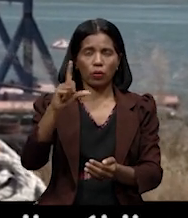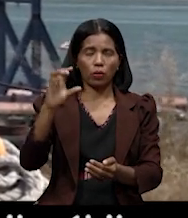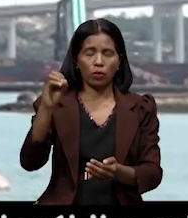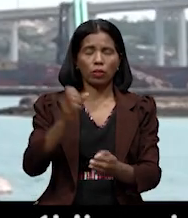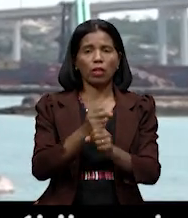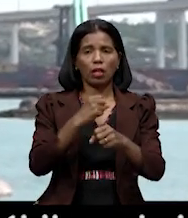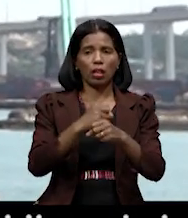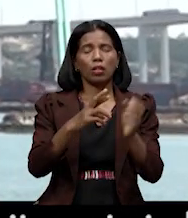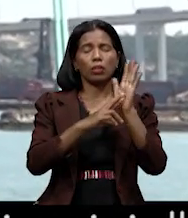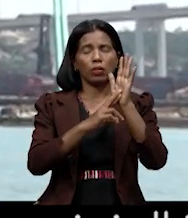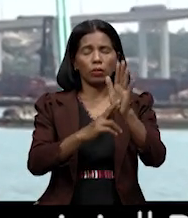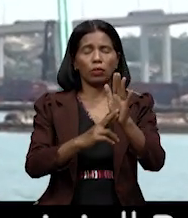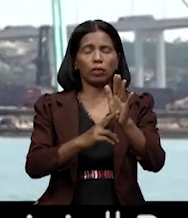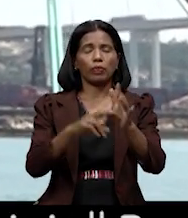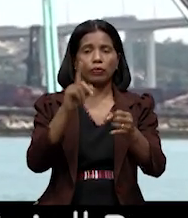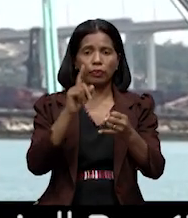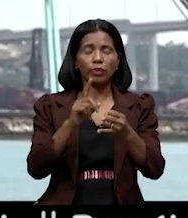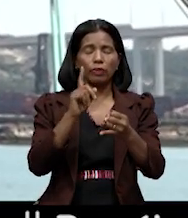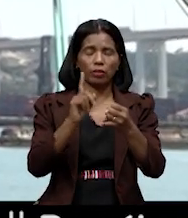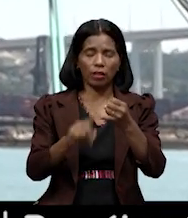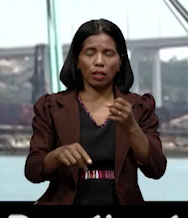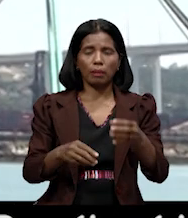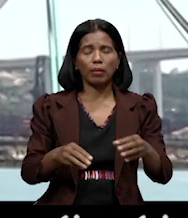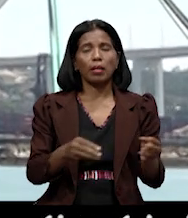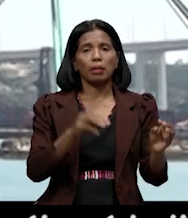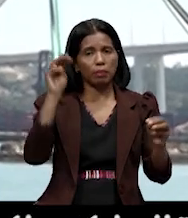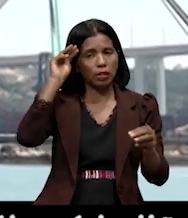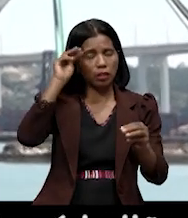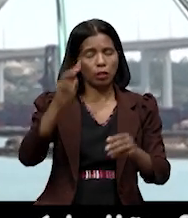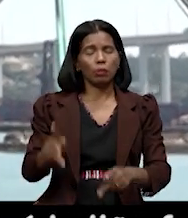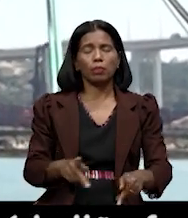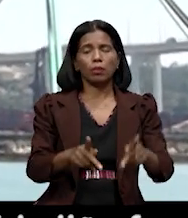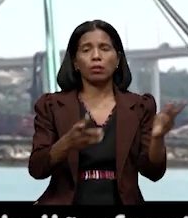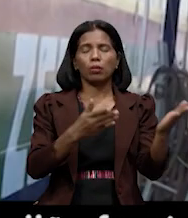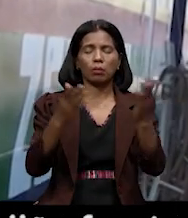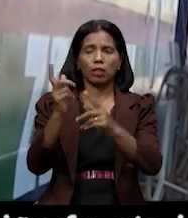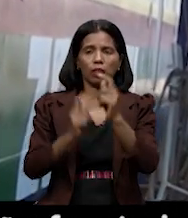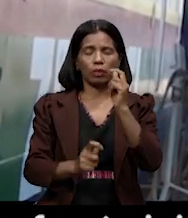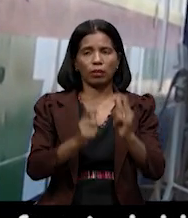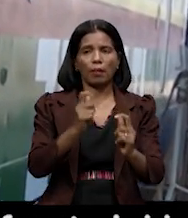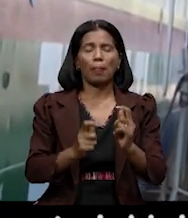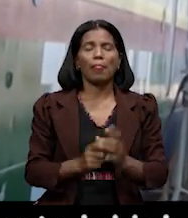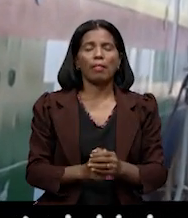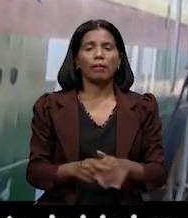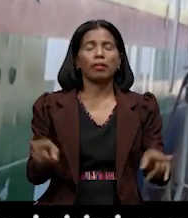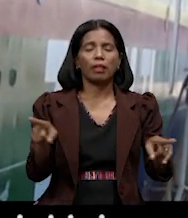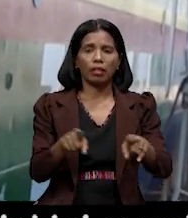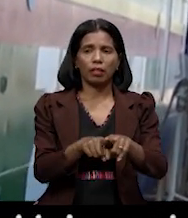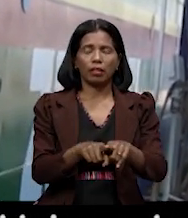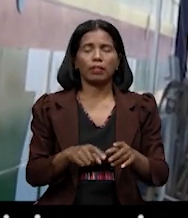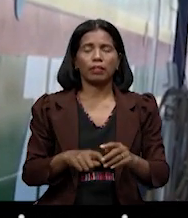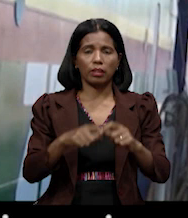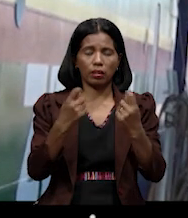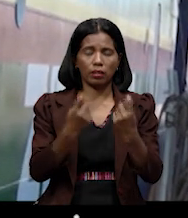relatório final do Ministério Público de Loriba Tribunal. Com certeza, processo no renúncia de titularização